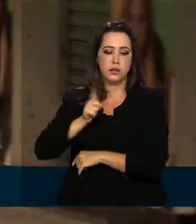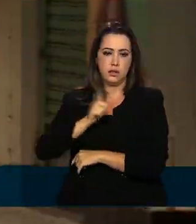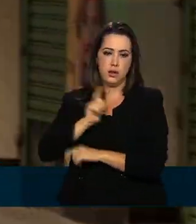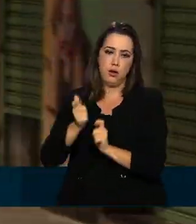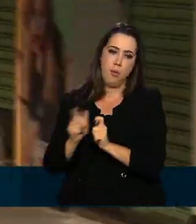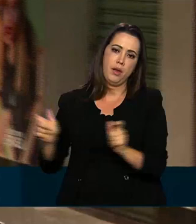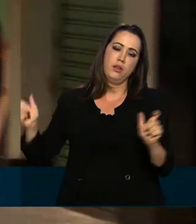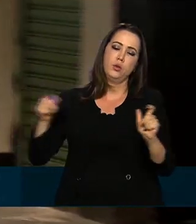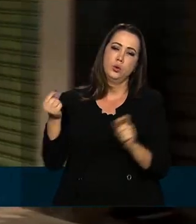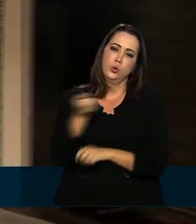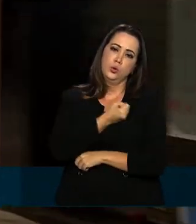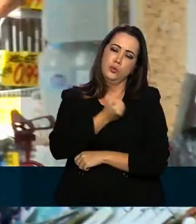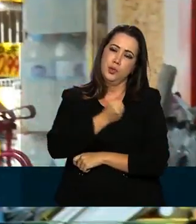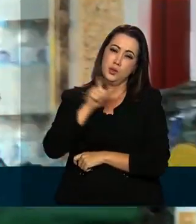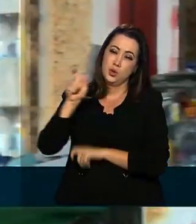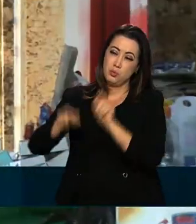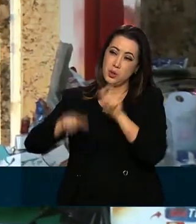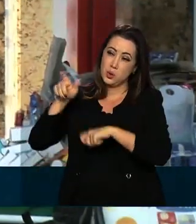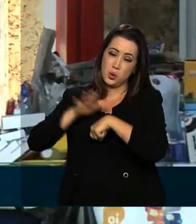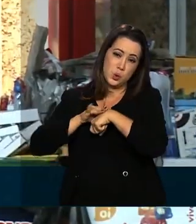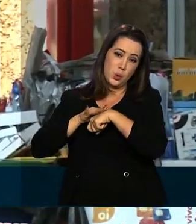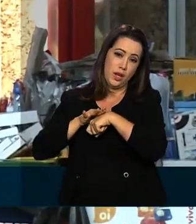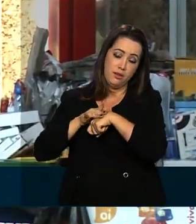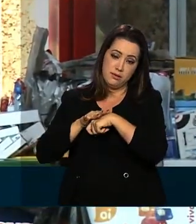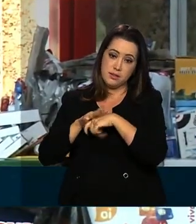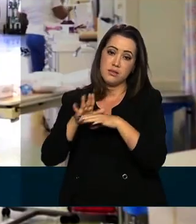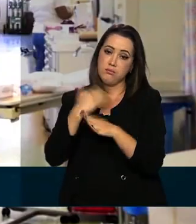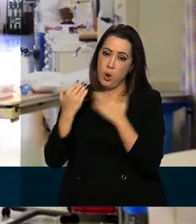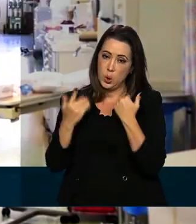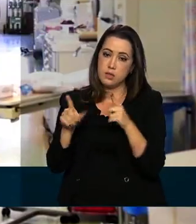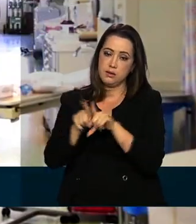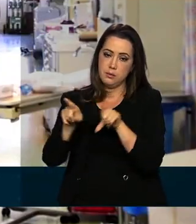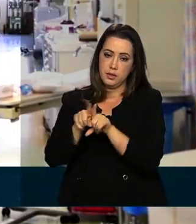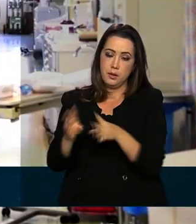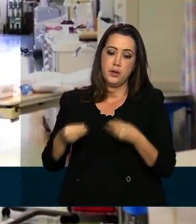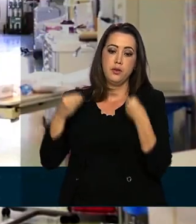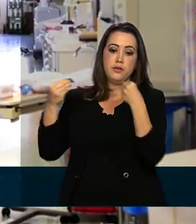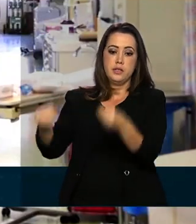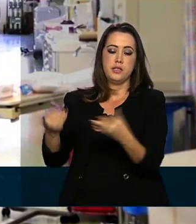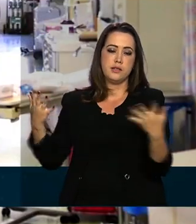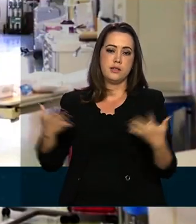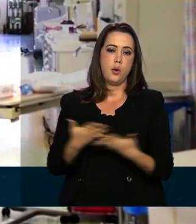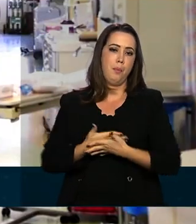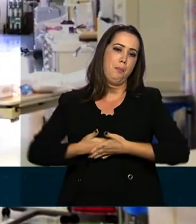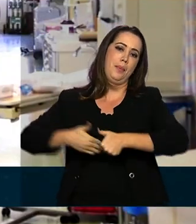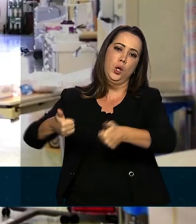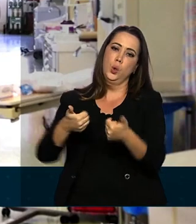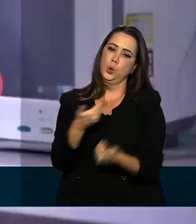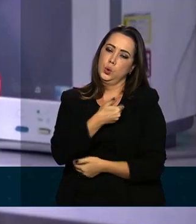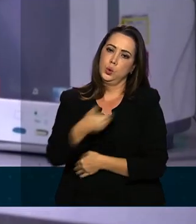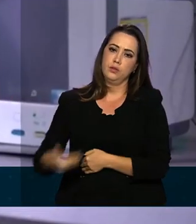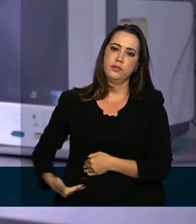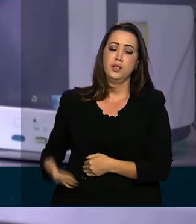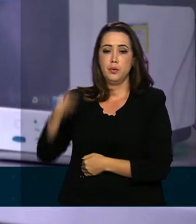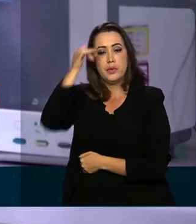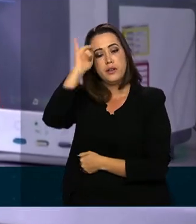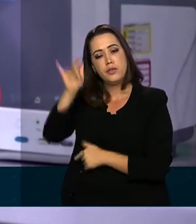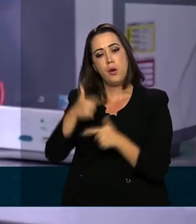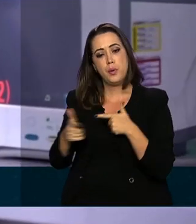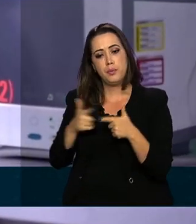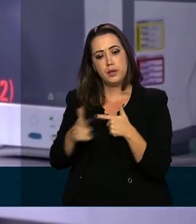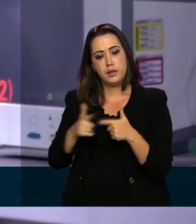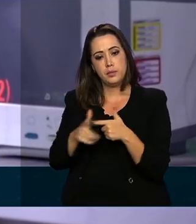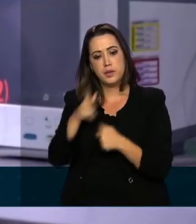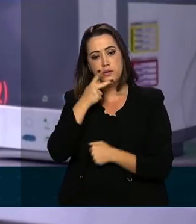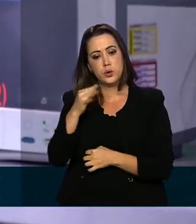de aumento do número de casos e mortes para levar o que o governo tem de mais novo e eficaz em ações de prevenção. Ele orientou